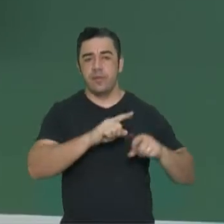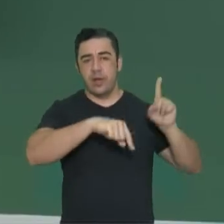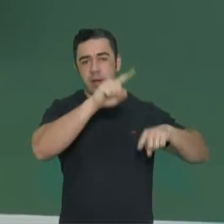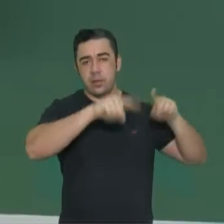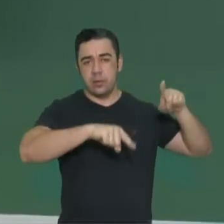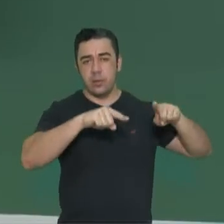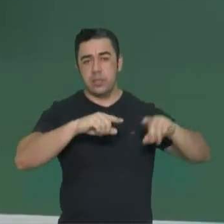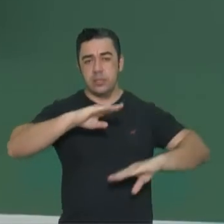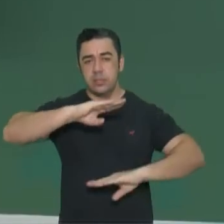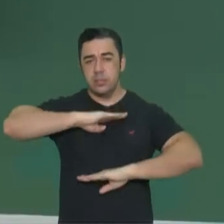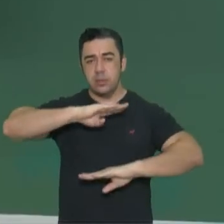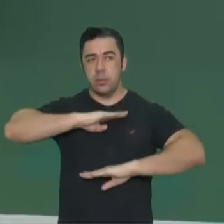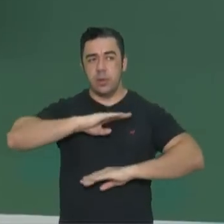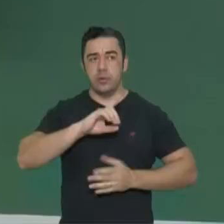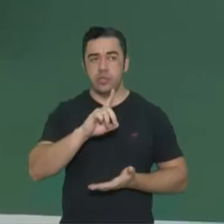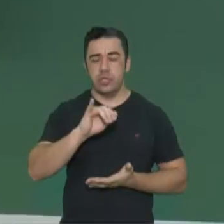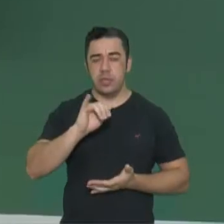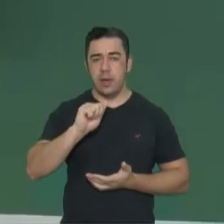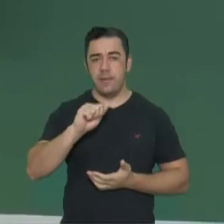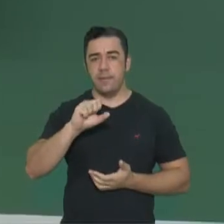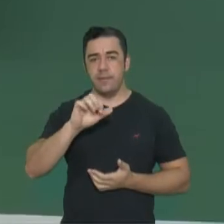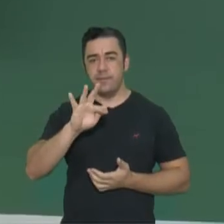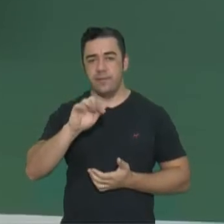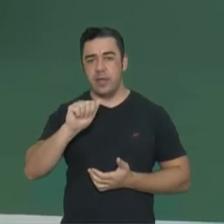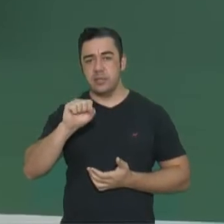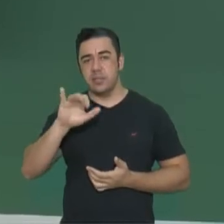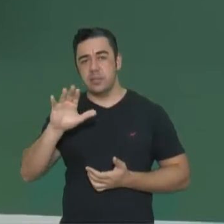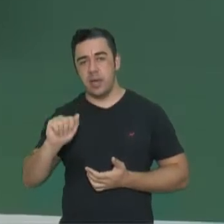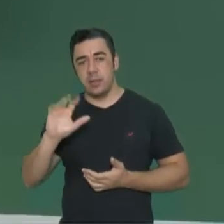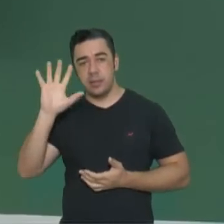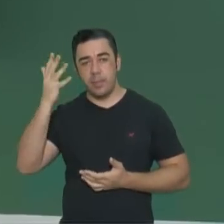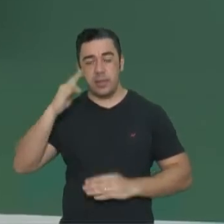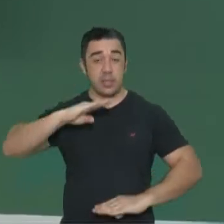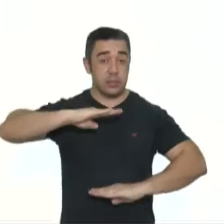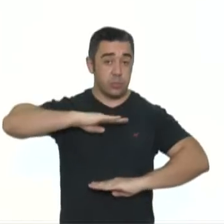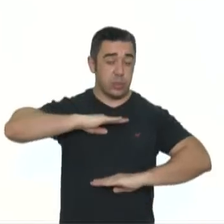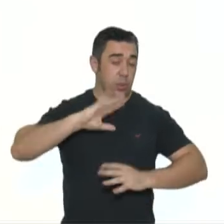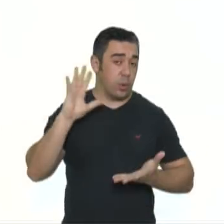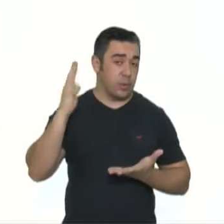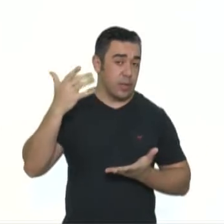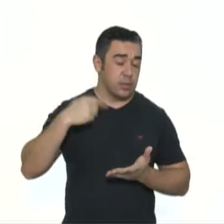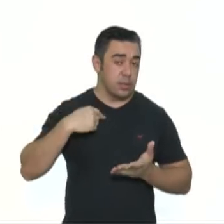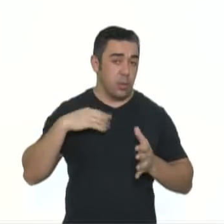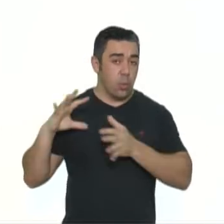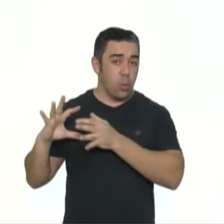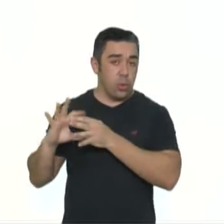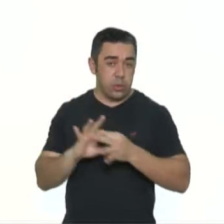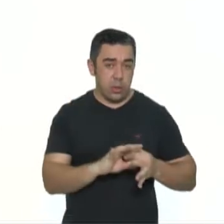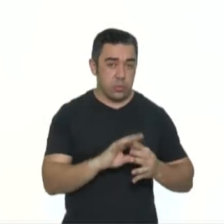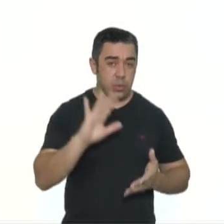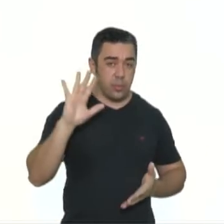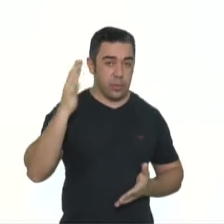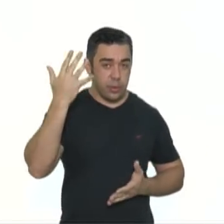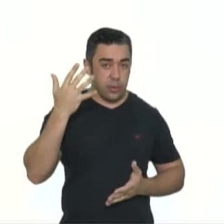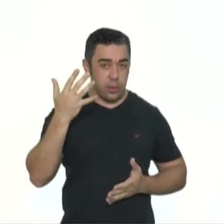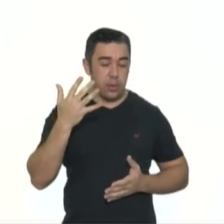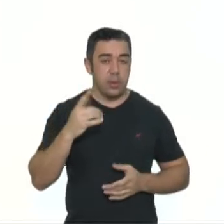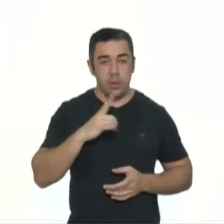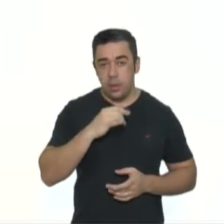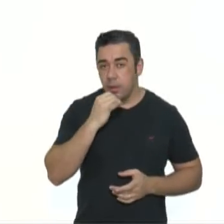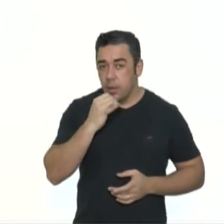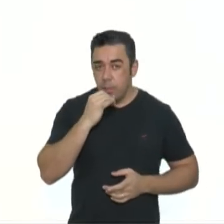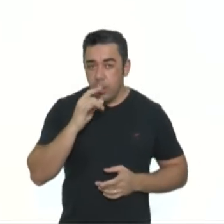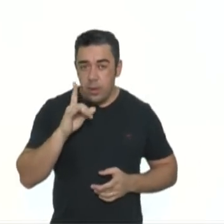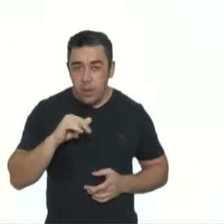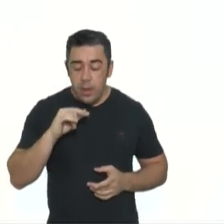Variação situacional ou diafásica. Aí depende da situação, do momento, depende do contexto. Eu falei tempo, mas não tem